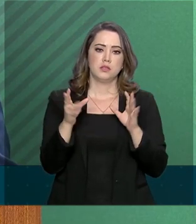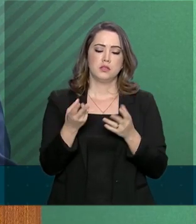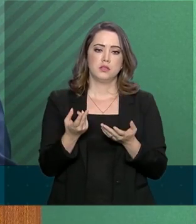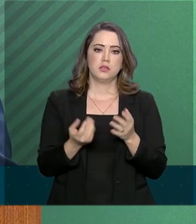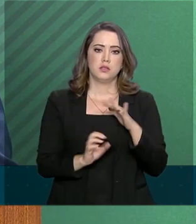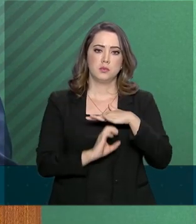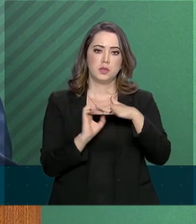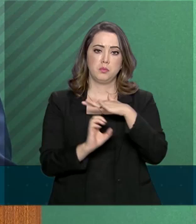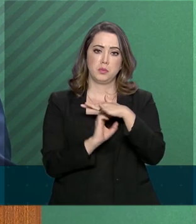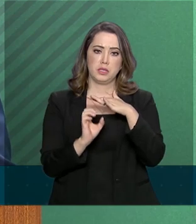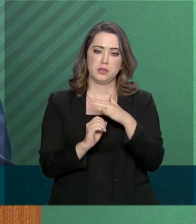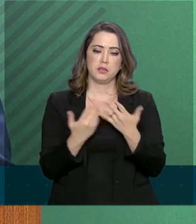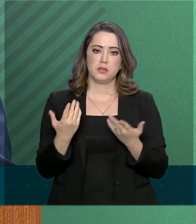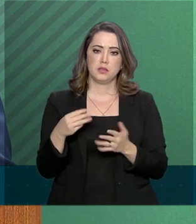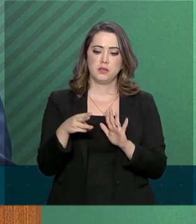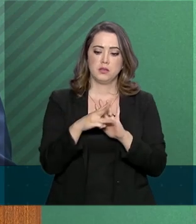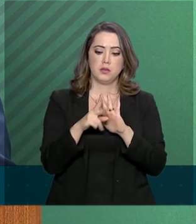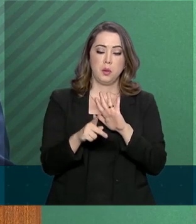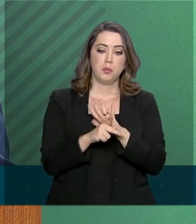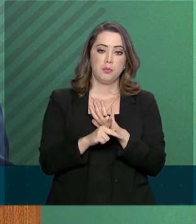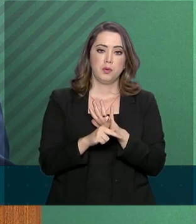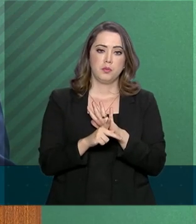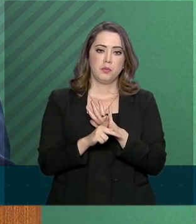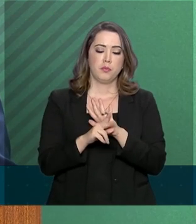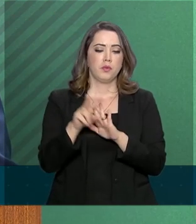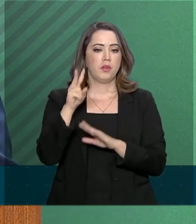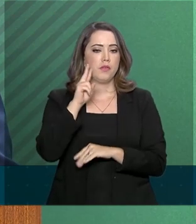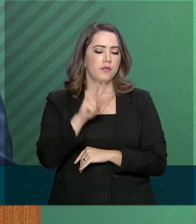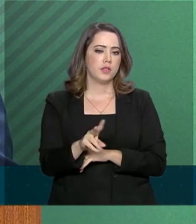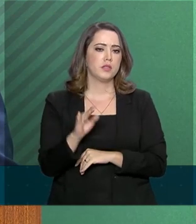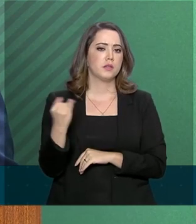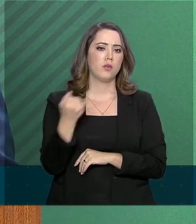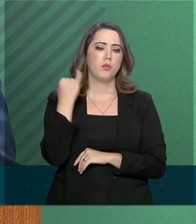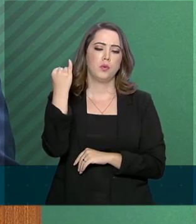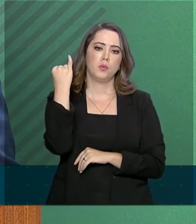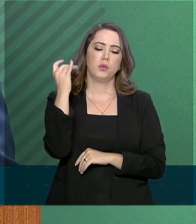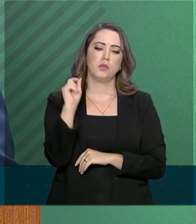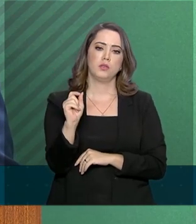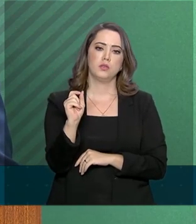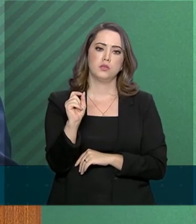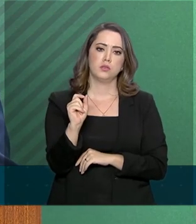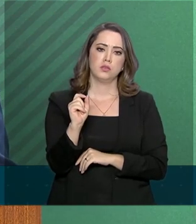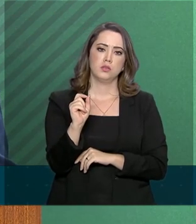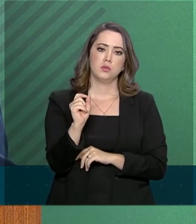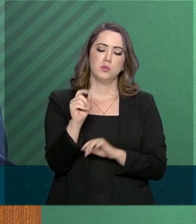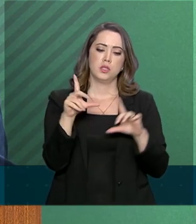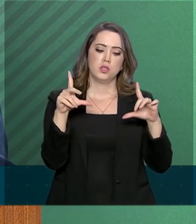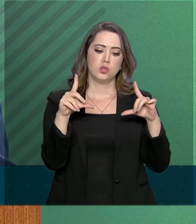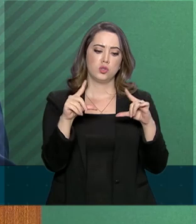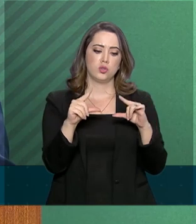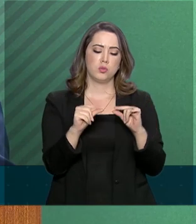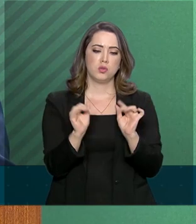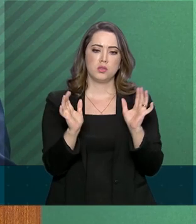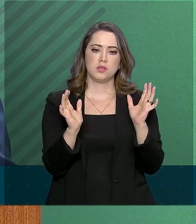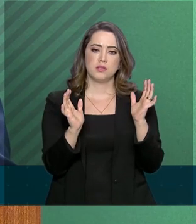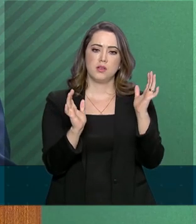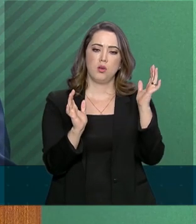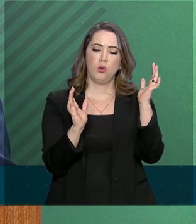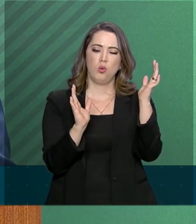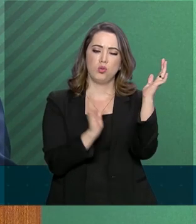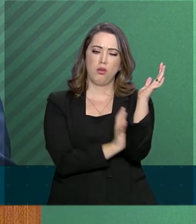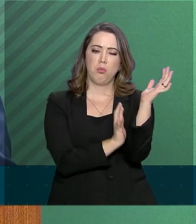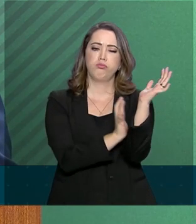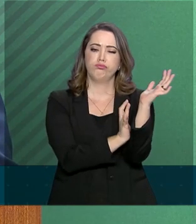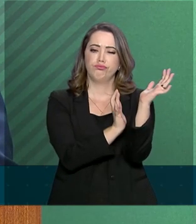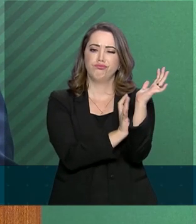empreendedores a mp é considerada importante para a redução da burocracia para